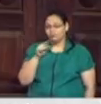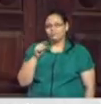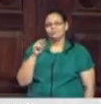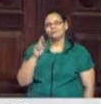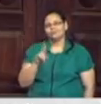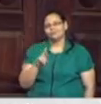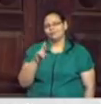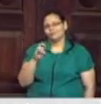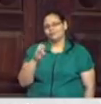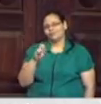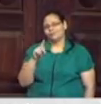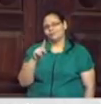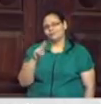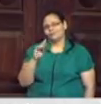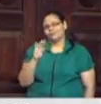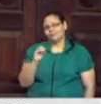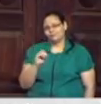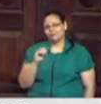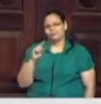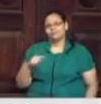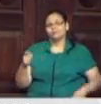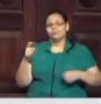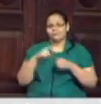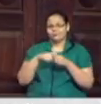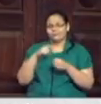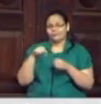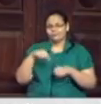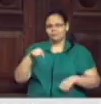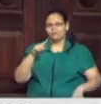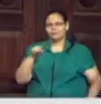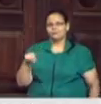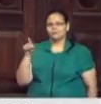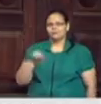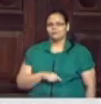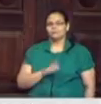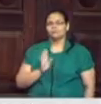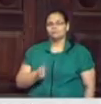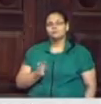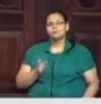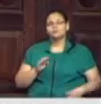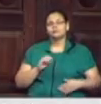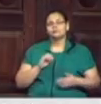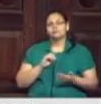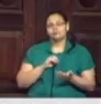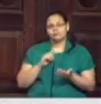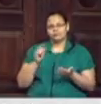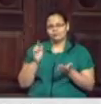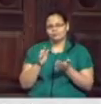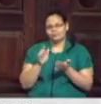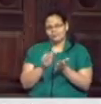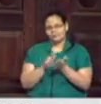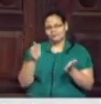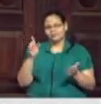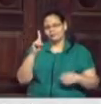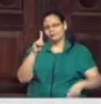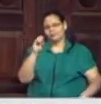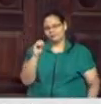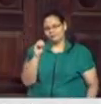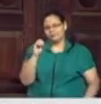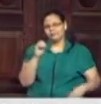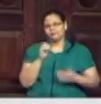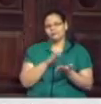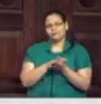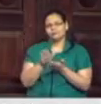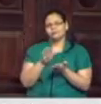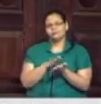que é o convênio que nós cancelamos no dia de ontem, que já foi publicado hoje no Diário Oficial,